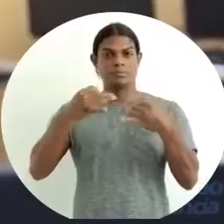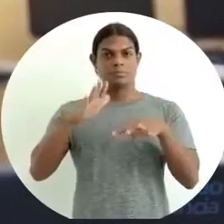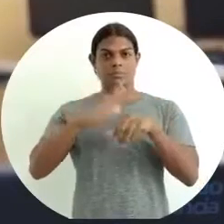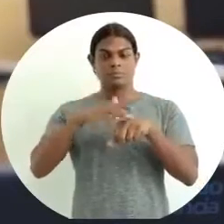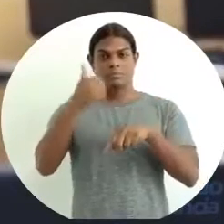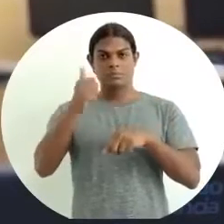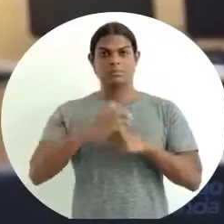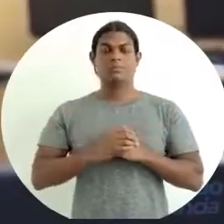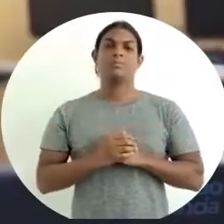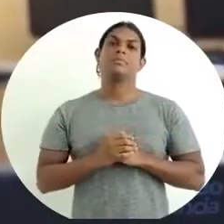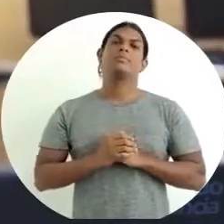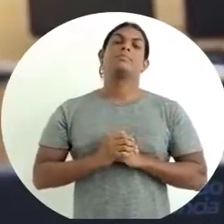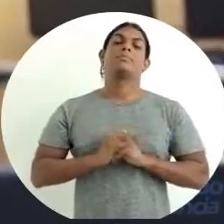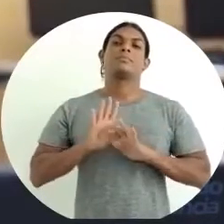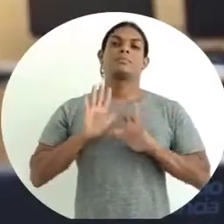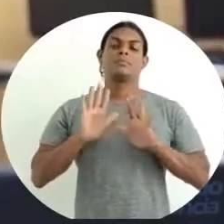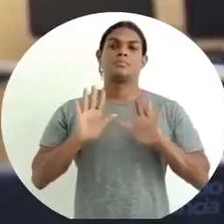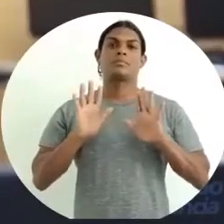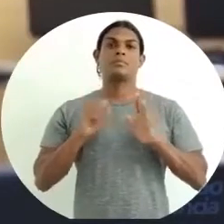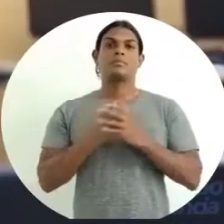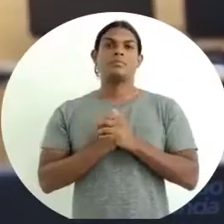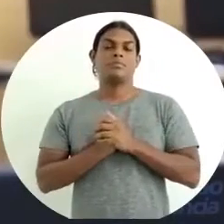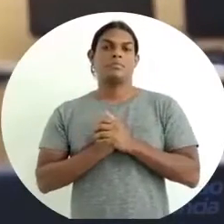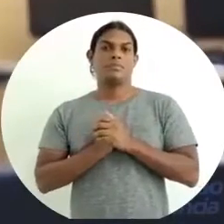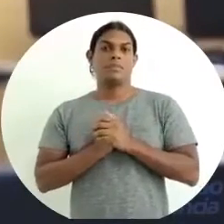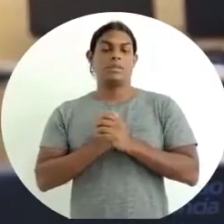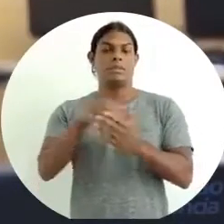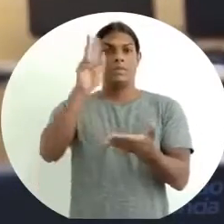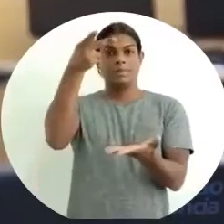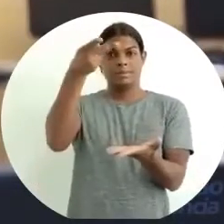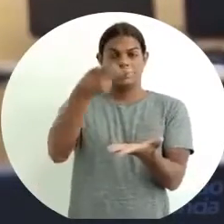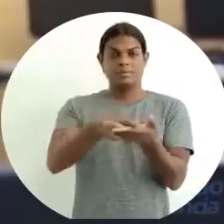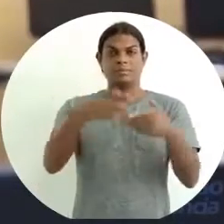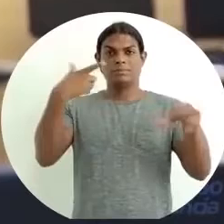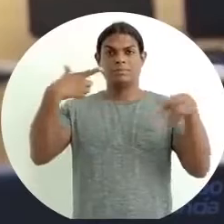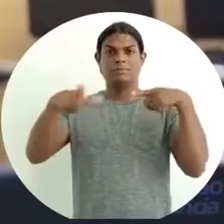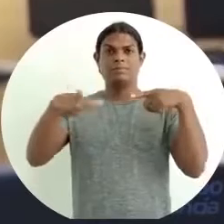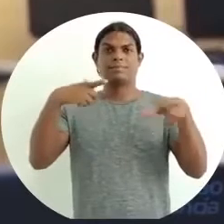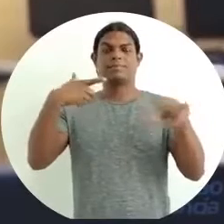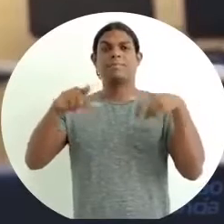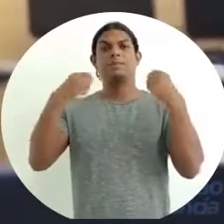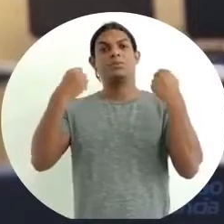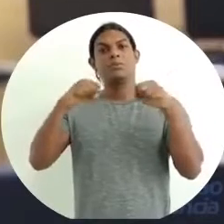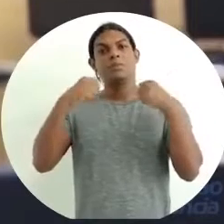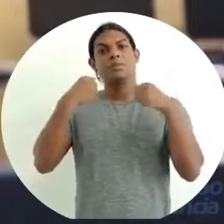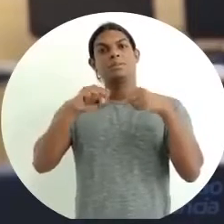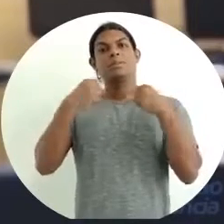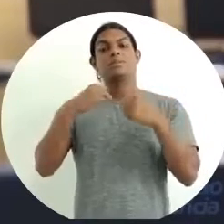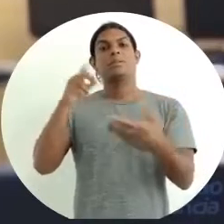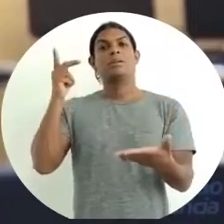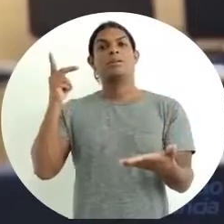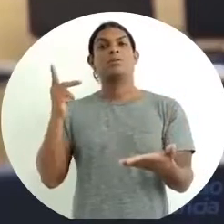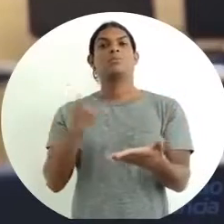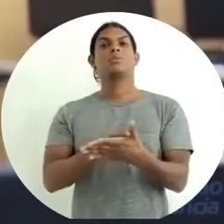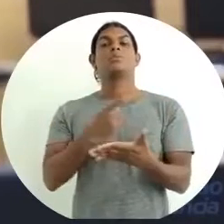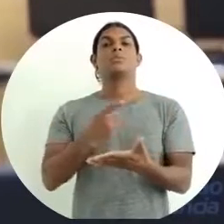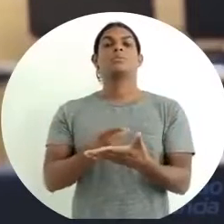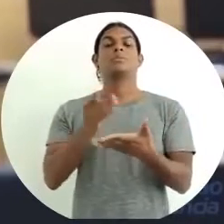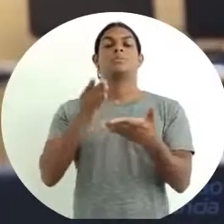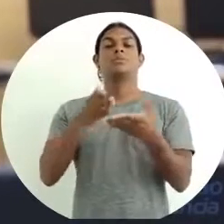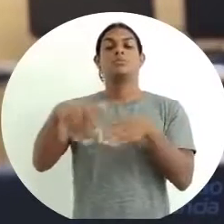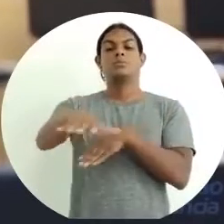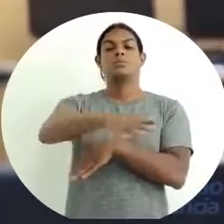dessa definição. Primeiro, para ser acidente do trabalho, precisa que seja no exercício do trabalho, ou seja,